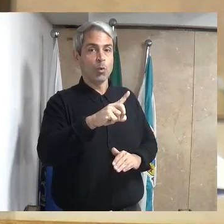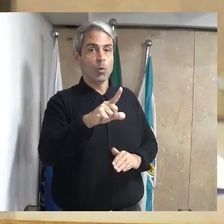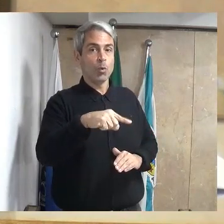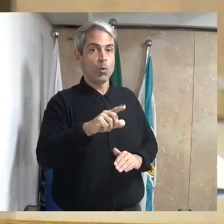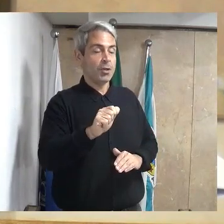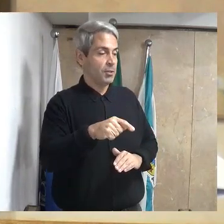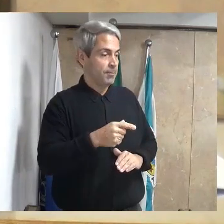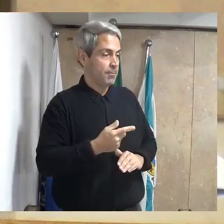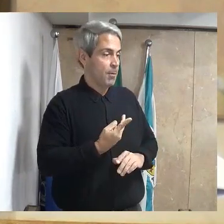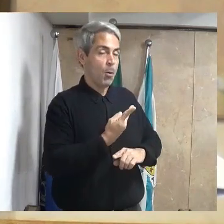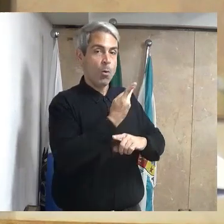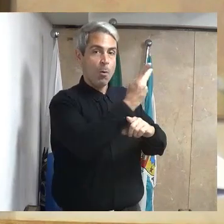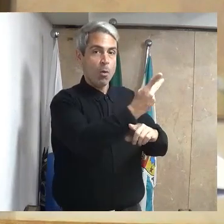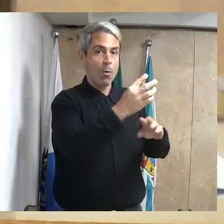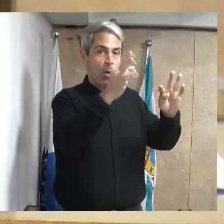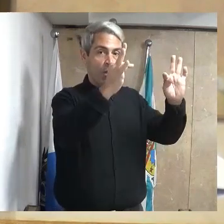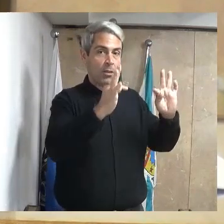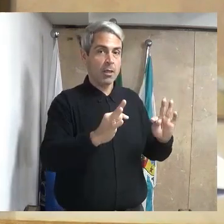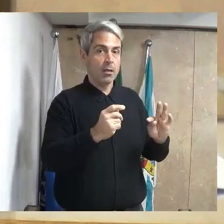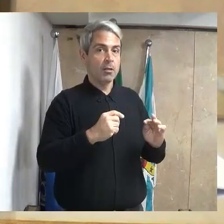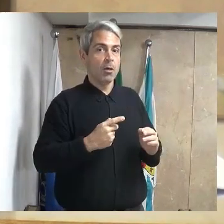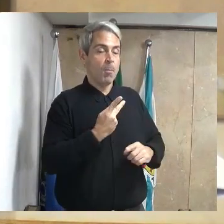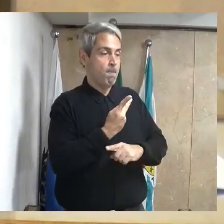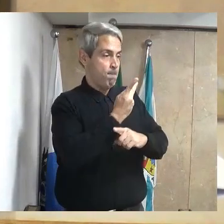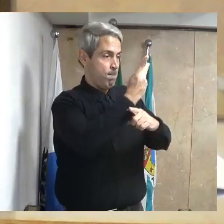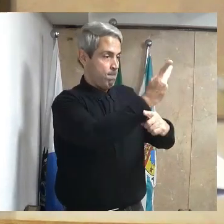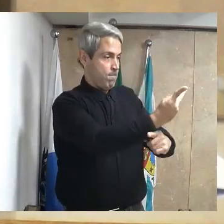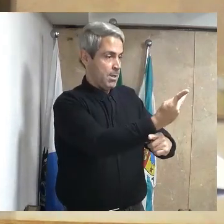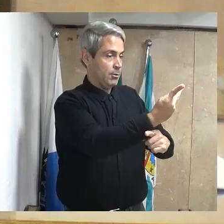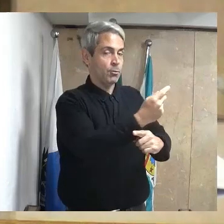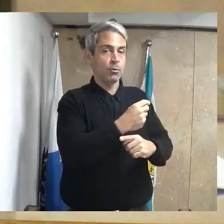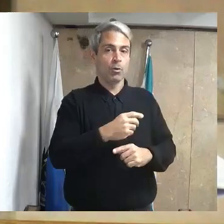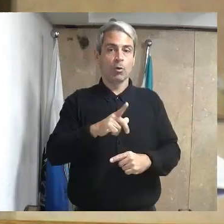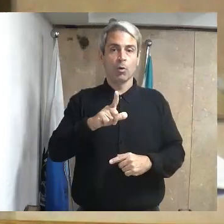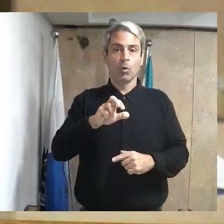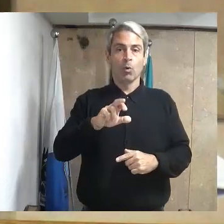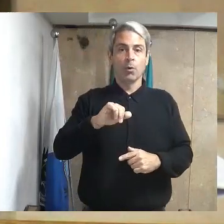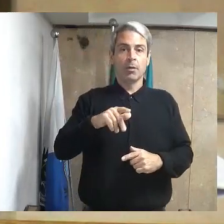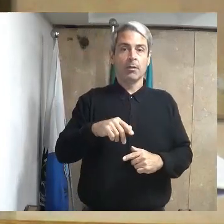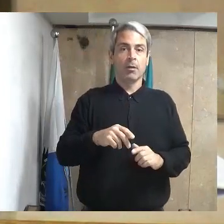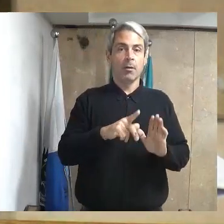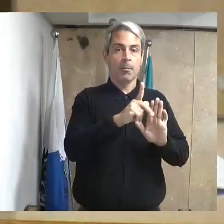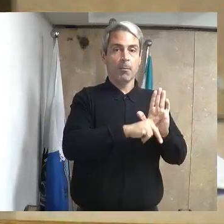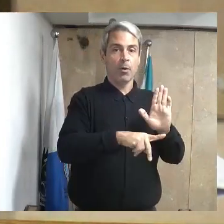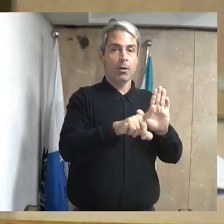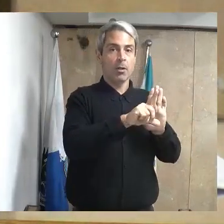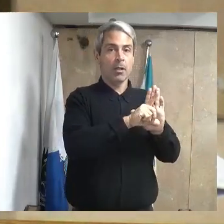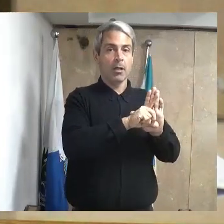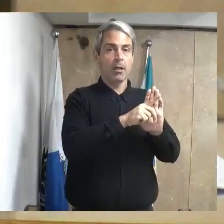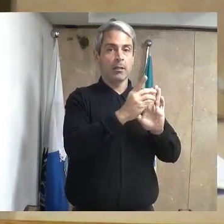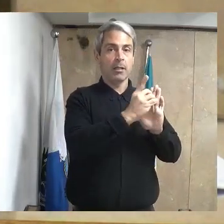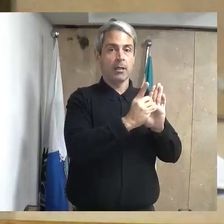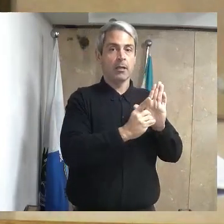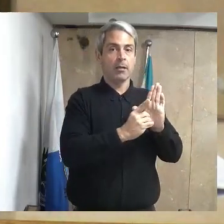vice-presidente do Supremo Tribunal Federal, a medalha ministro Evandro Lins e Silva. Projeto de decreto legislativo